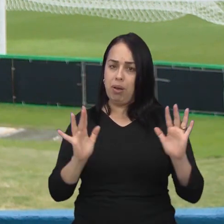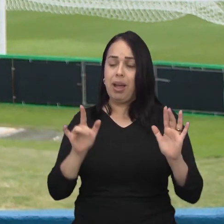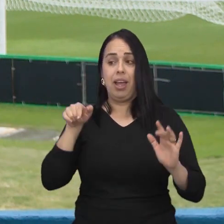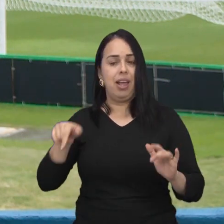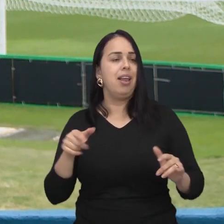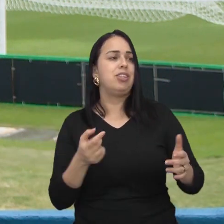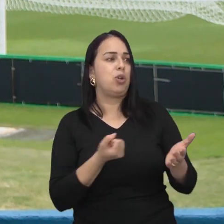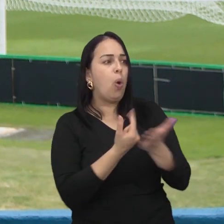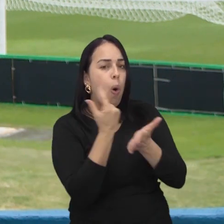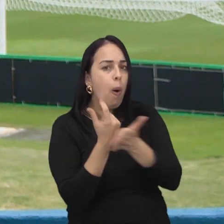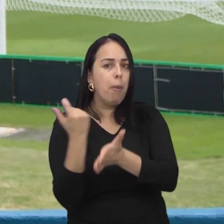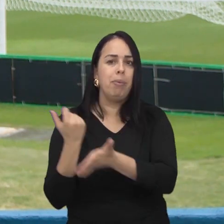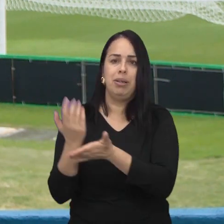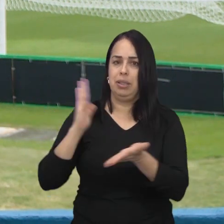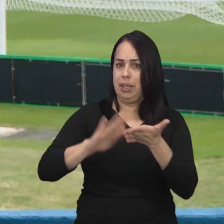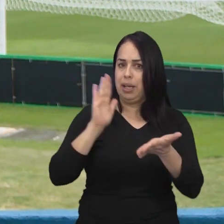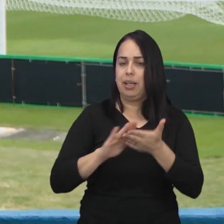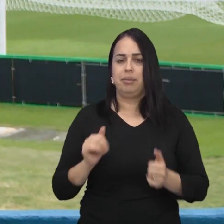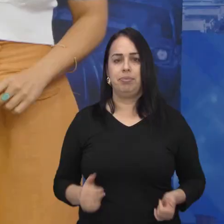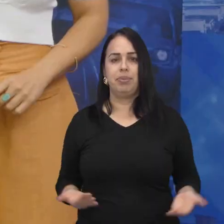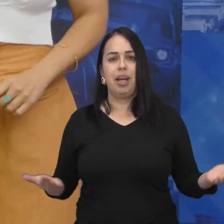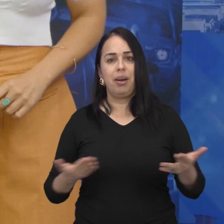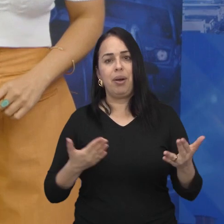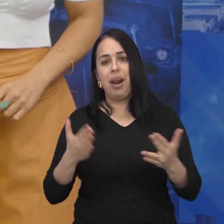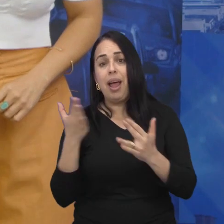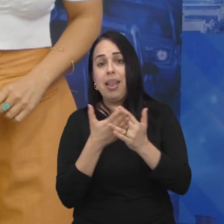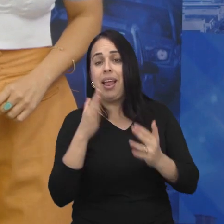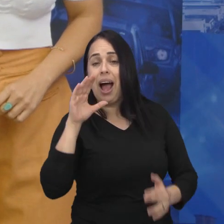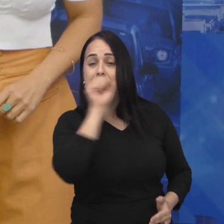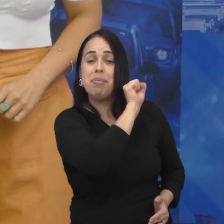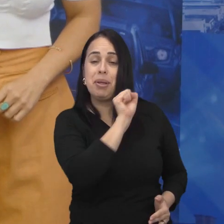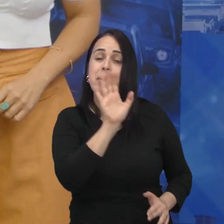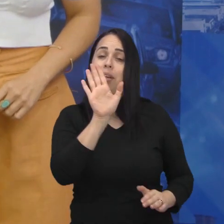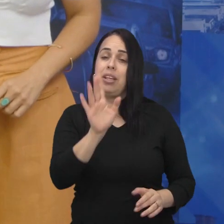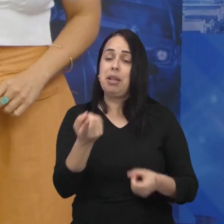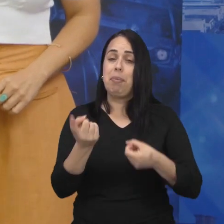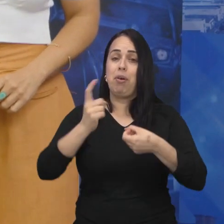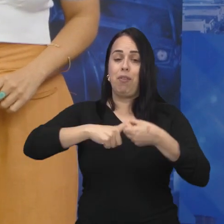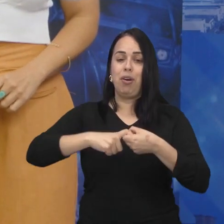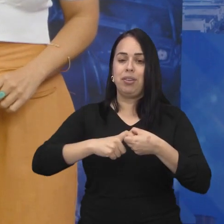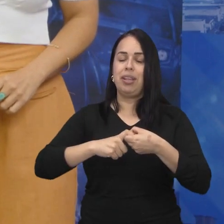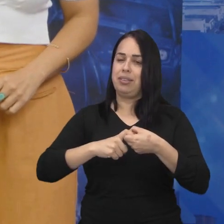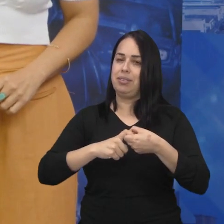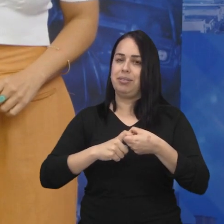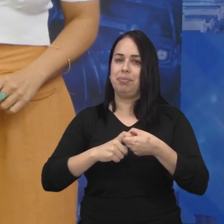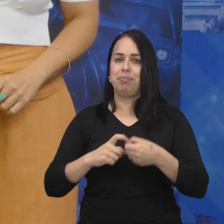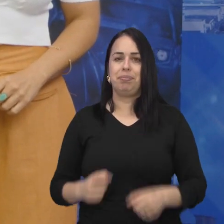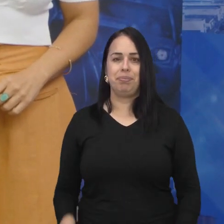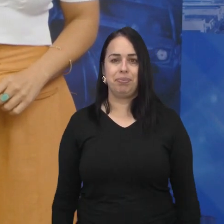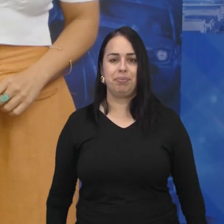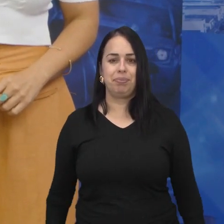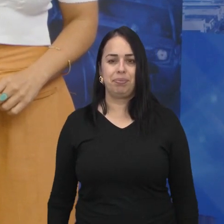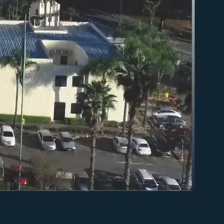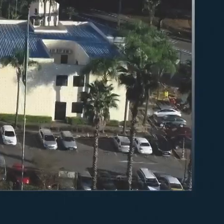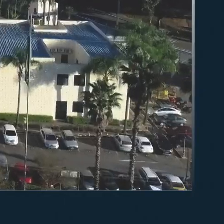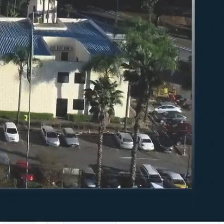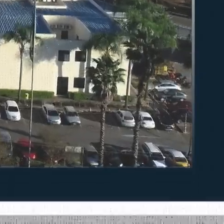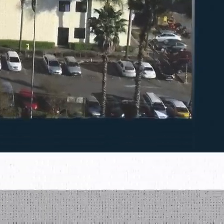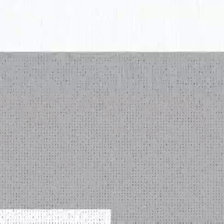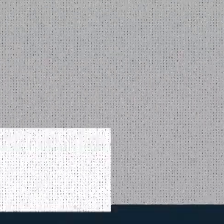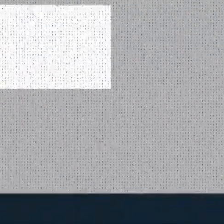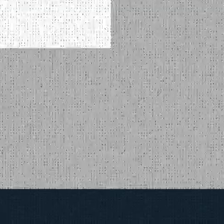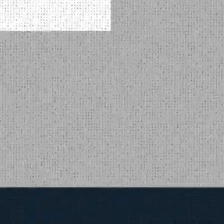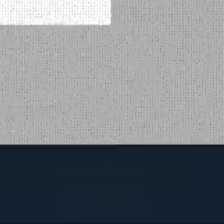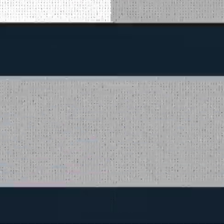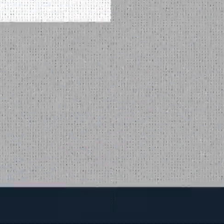pessoal consome, investe, gasta muito. A gente faz agora um rápido intervalo e voltamos em instantes.